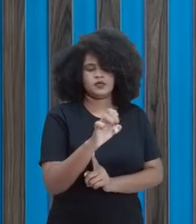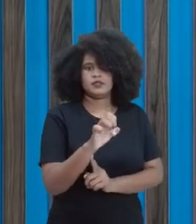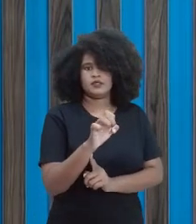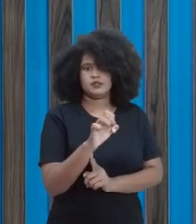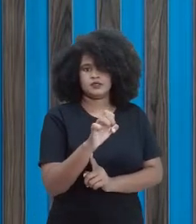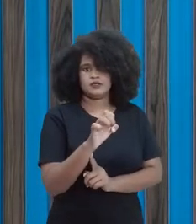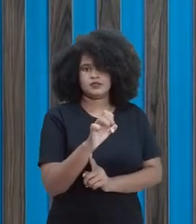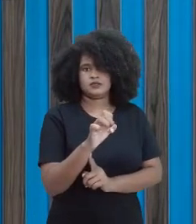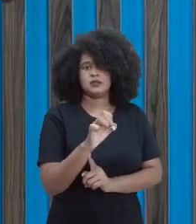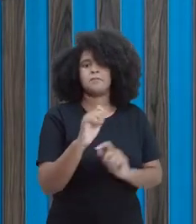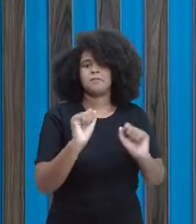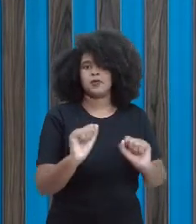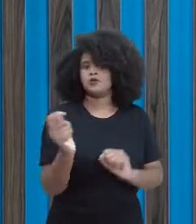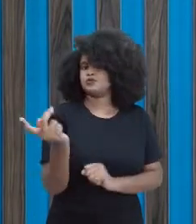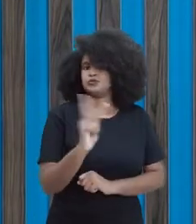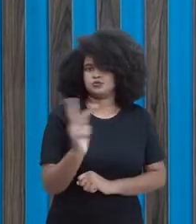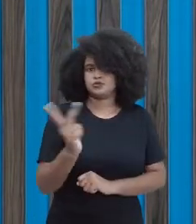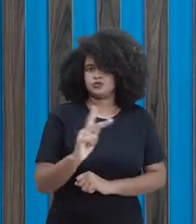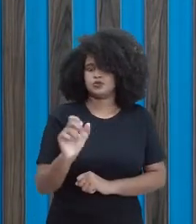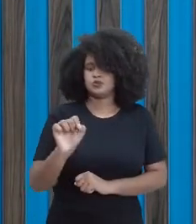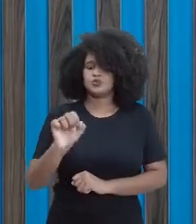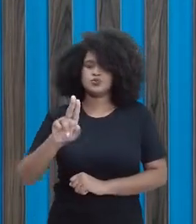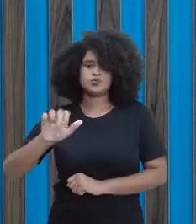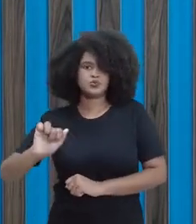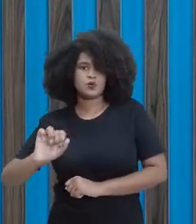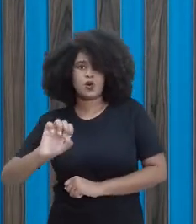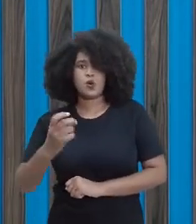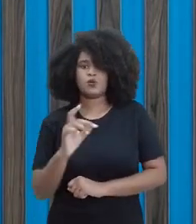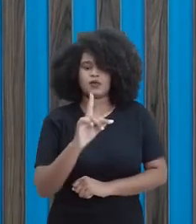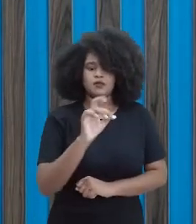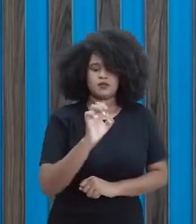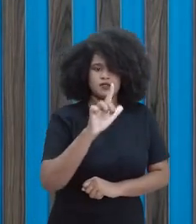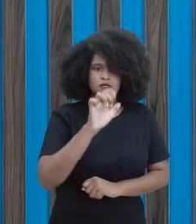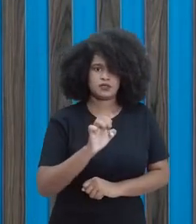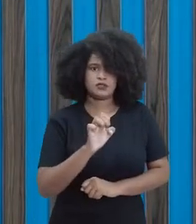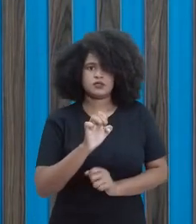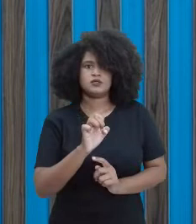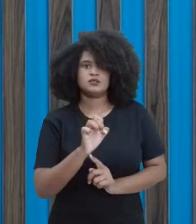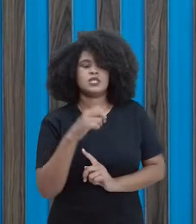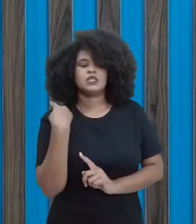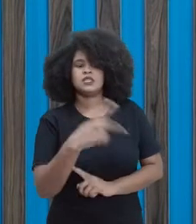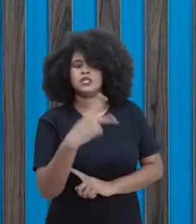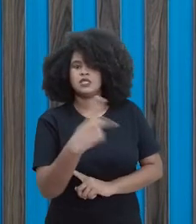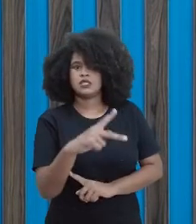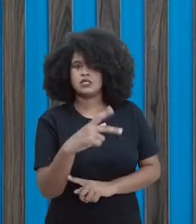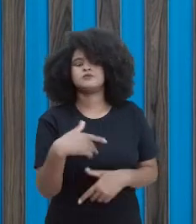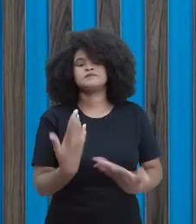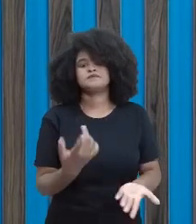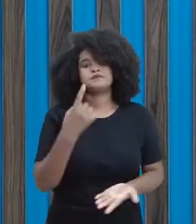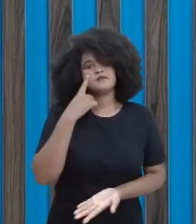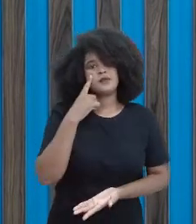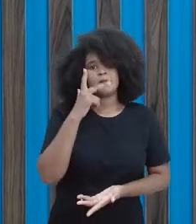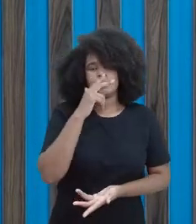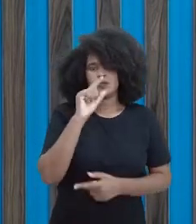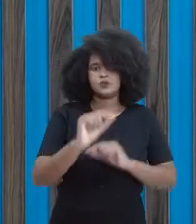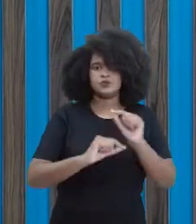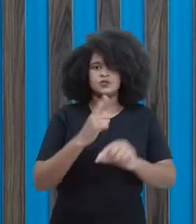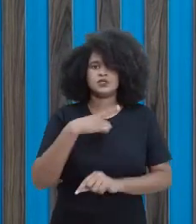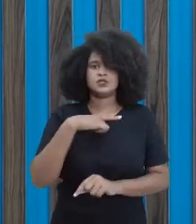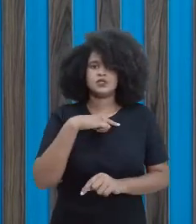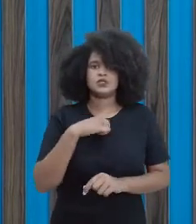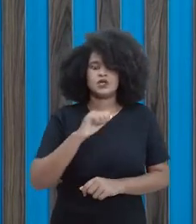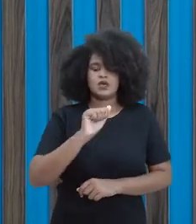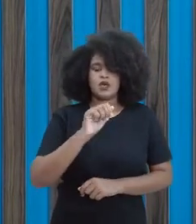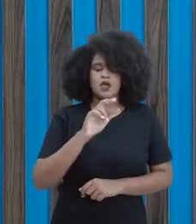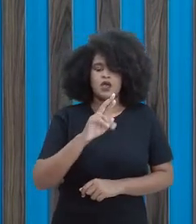a alguma coisa dele, certo? Ou seja, no caso aqui, é como se tivesse já um artigo e